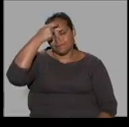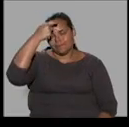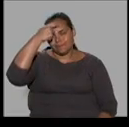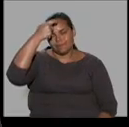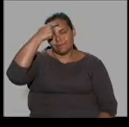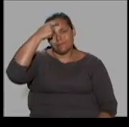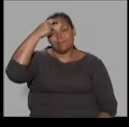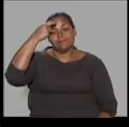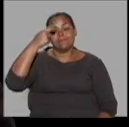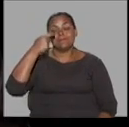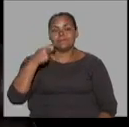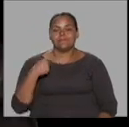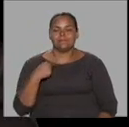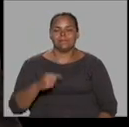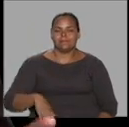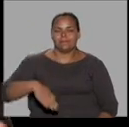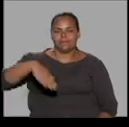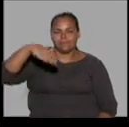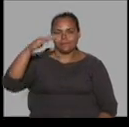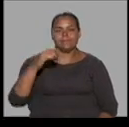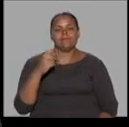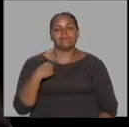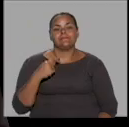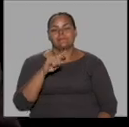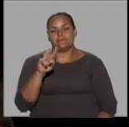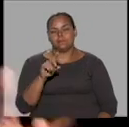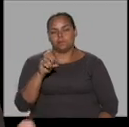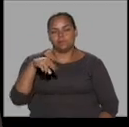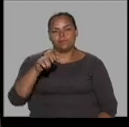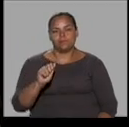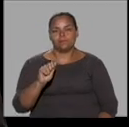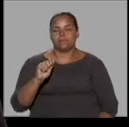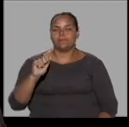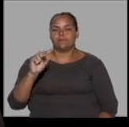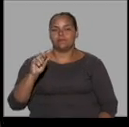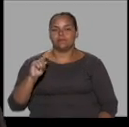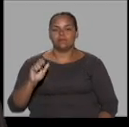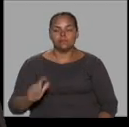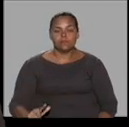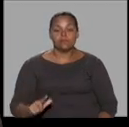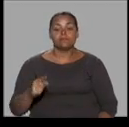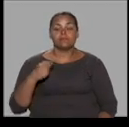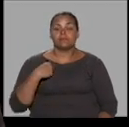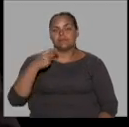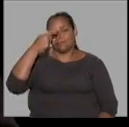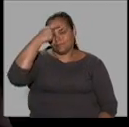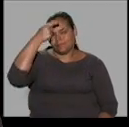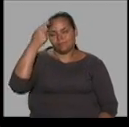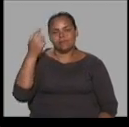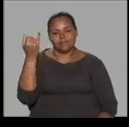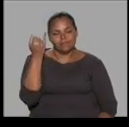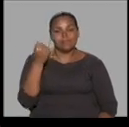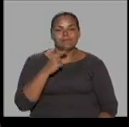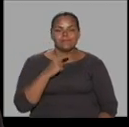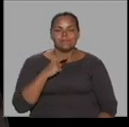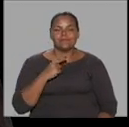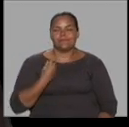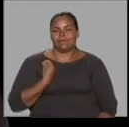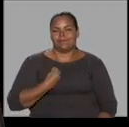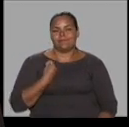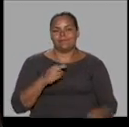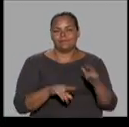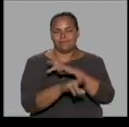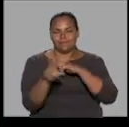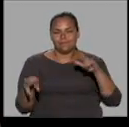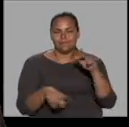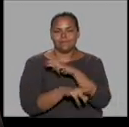consciência, embora eu tenha crescido na Zona Sul, mas eu sempre tive uma consciência porque sempre vivi as